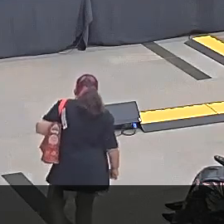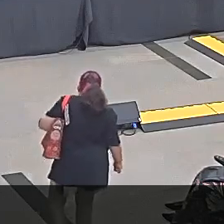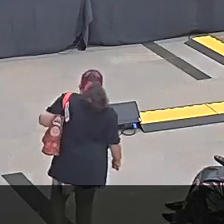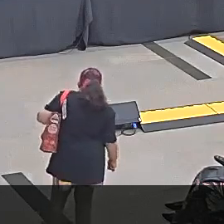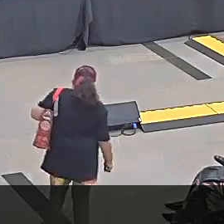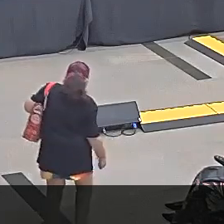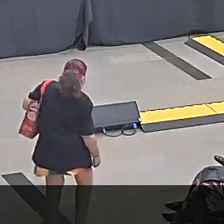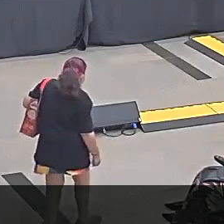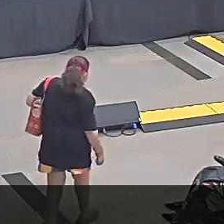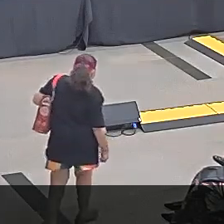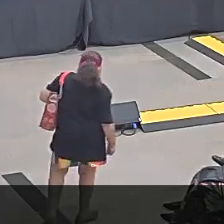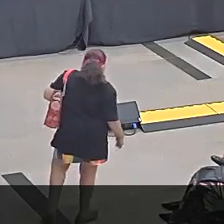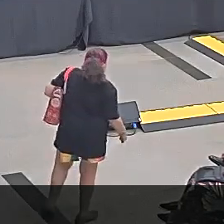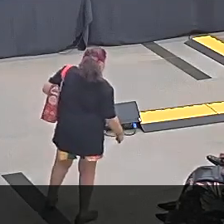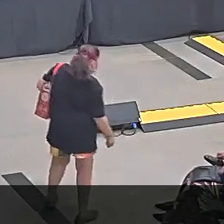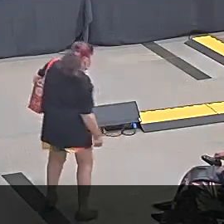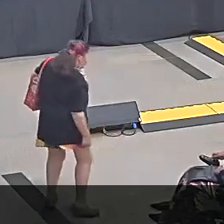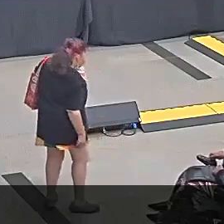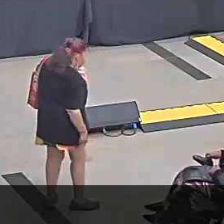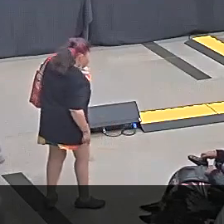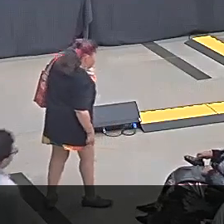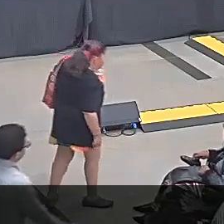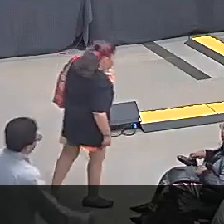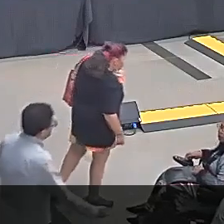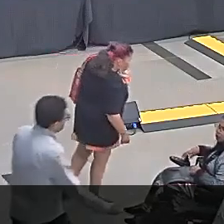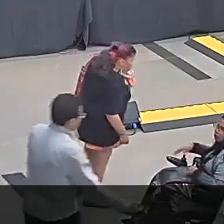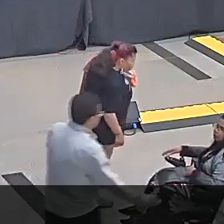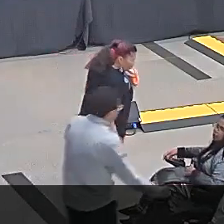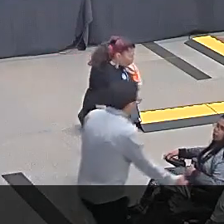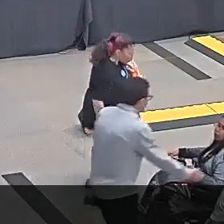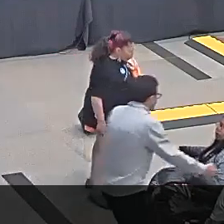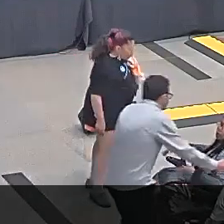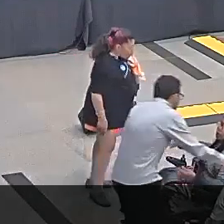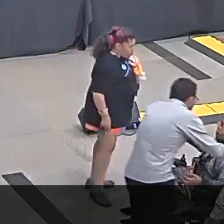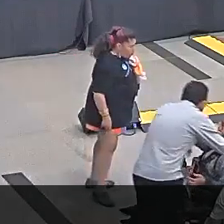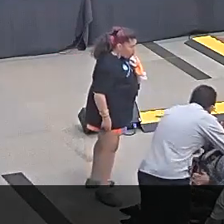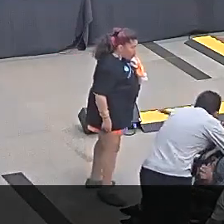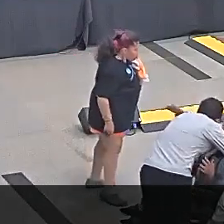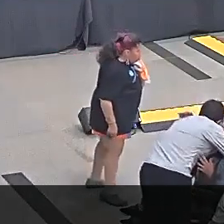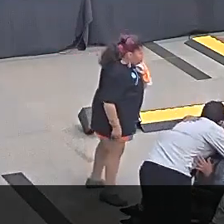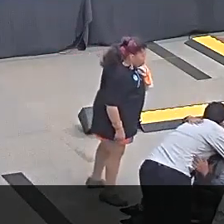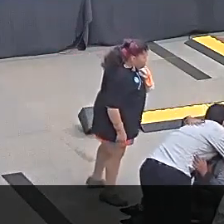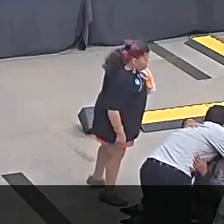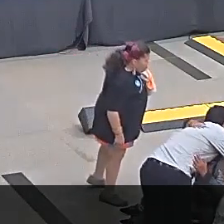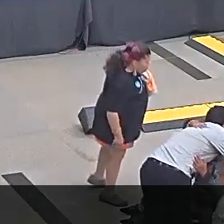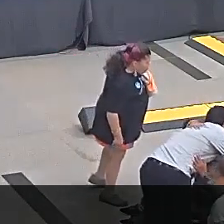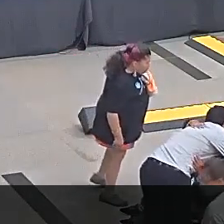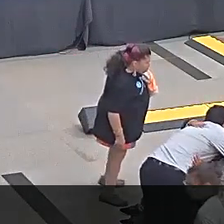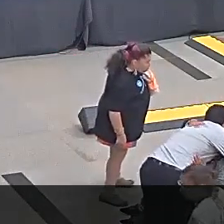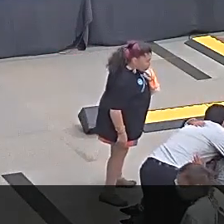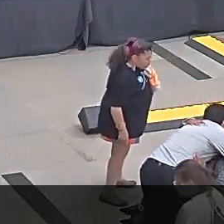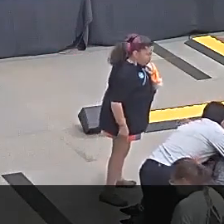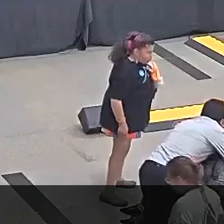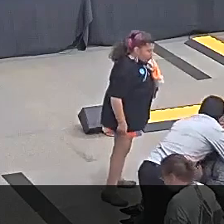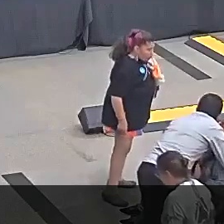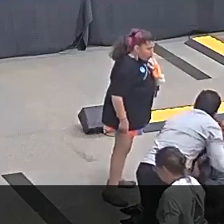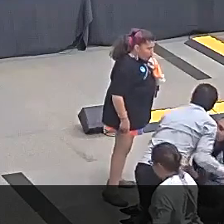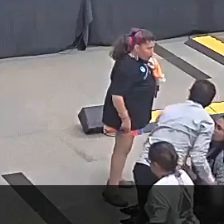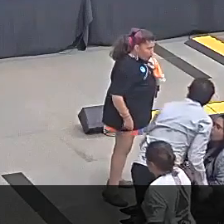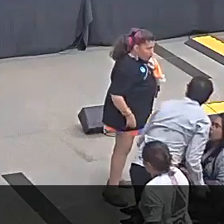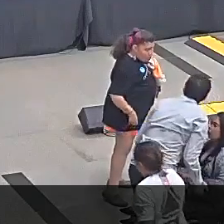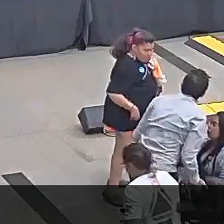Newton Barreto dos Santos, presidente executivo, Agustávio Fernandes Ferreira, diretor financeiro, e